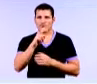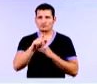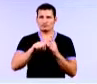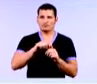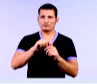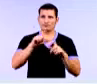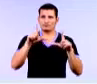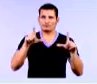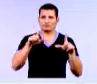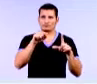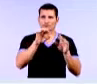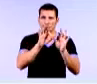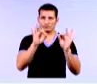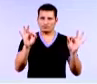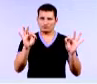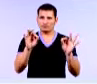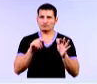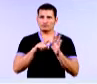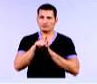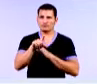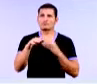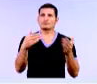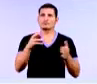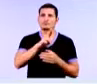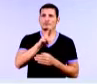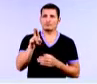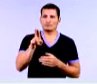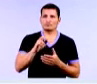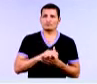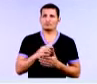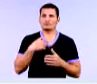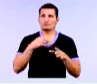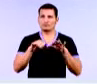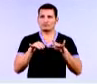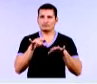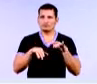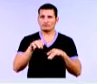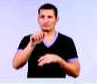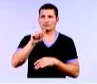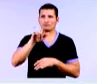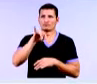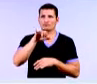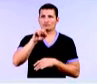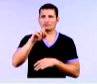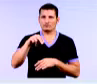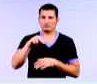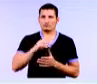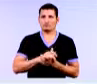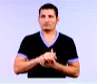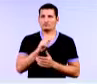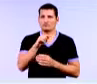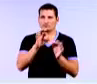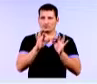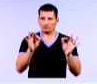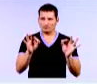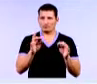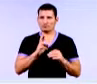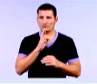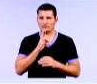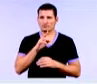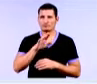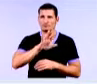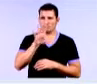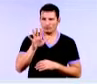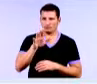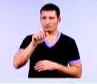ó, perguntando qual é o meu nome, aí eu vou digitar Alisson e ele vai escrever olá Alisson. Se